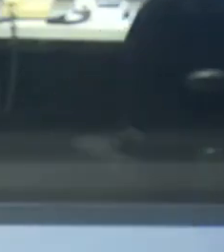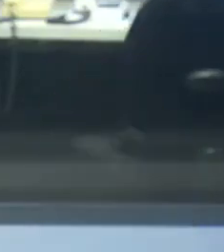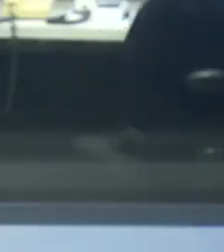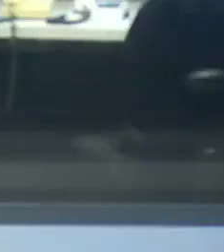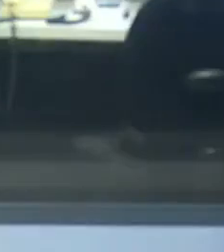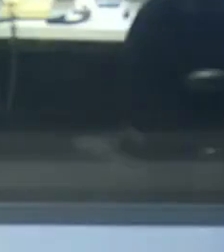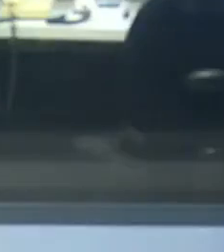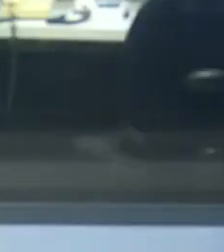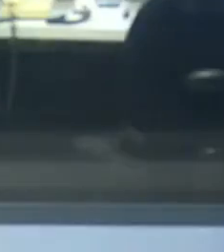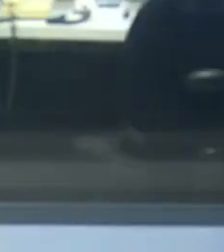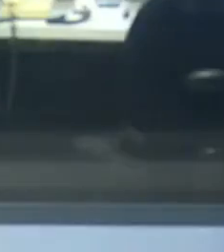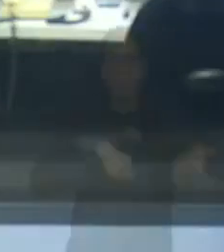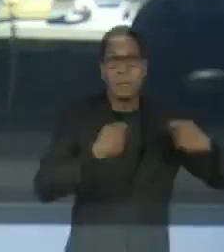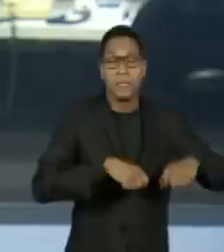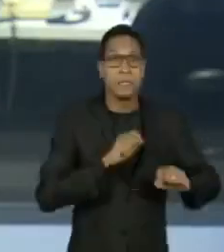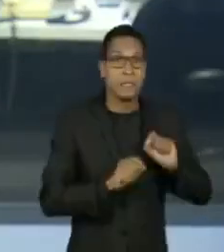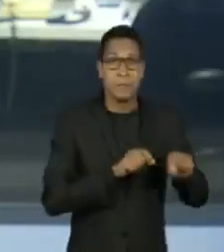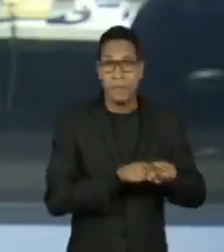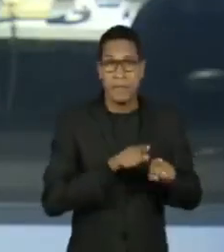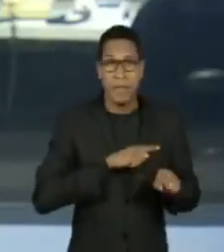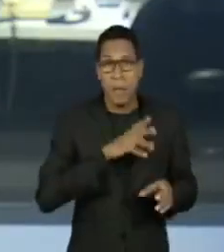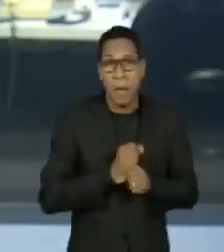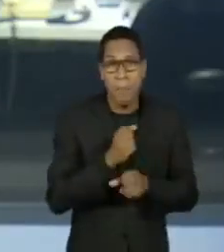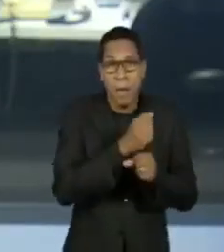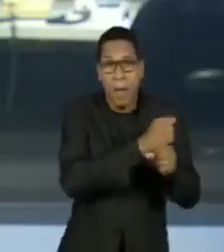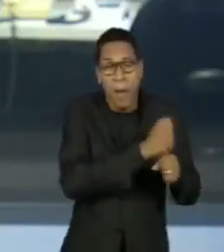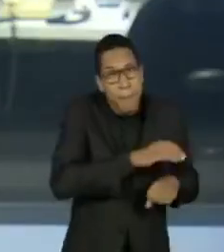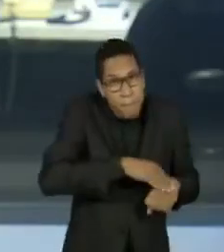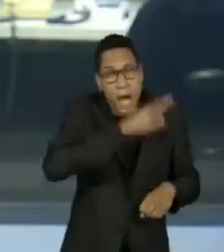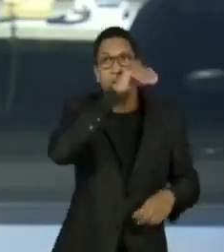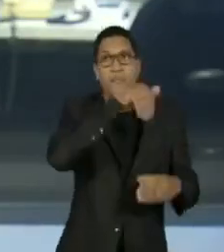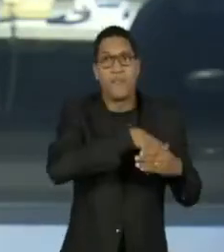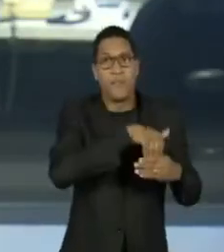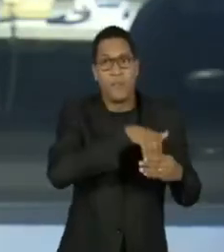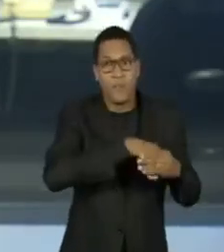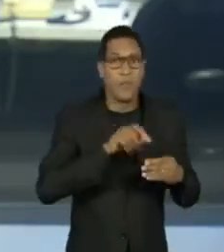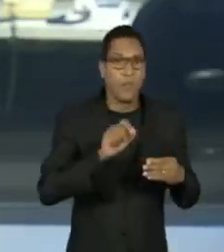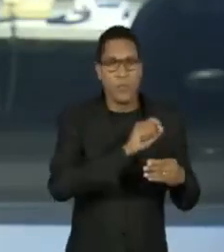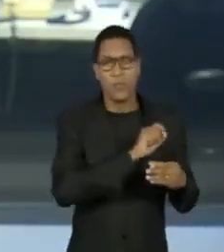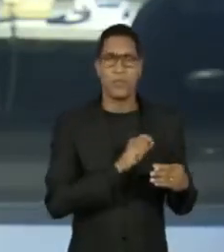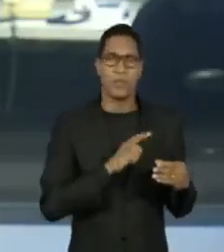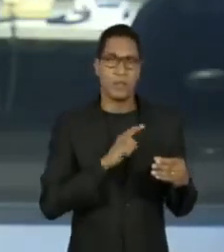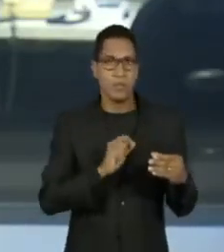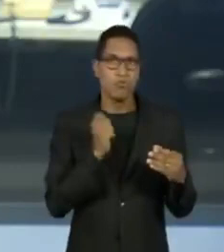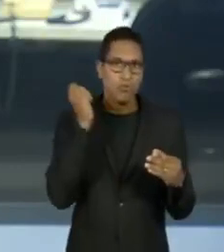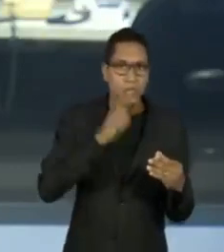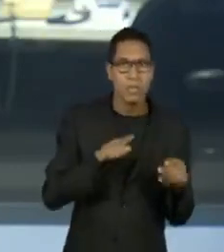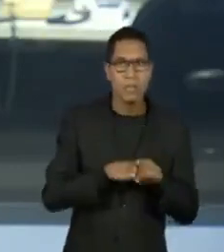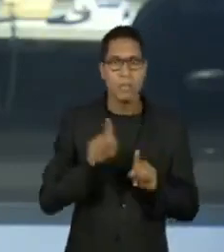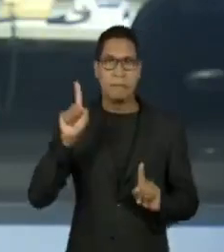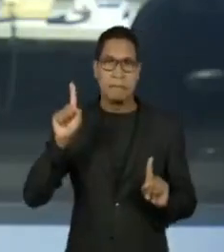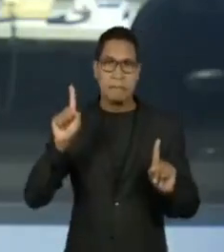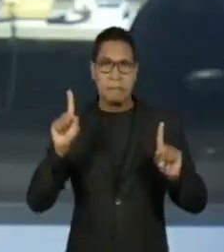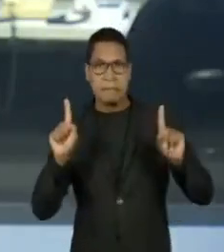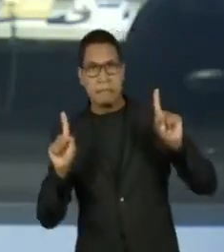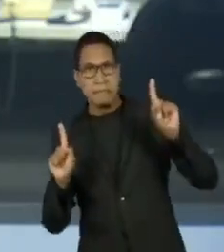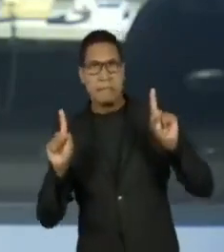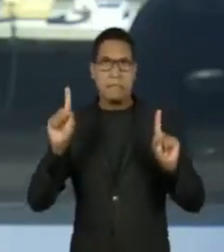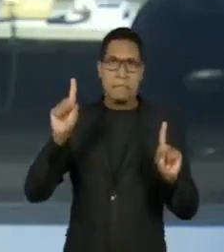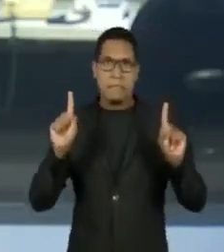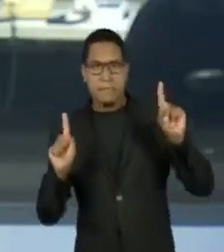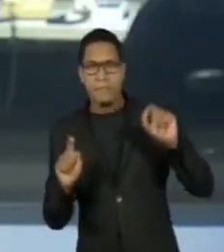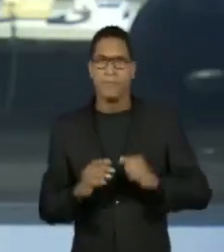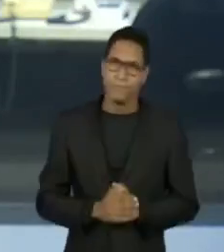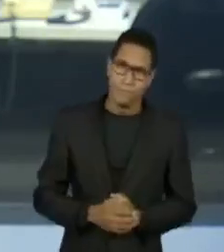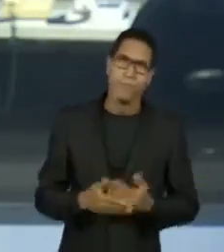Trump ainda precisa de mais votos no colégio eleitoral para conseguir consolidar uma possível vitória. Para comentar